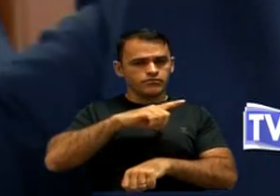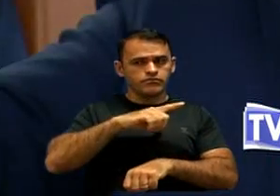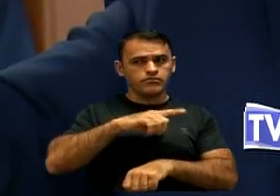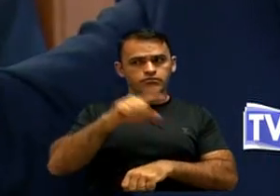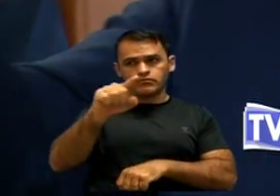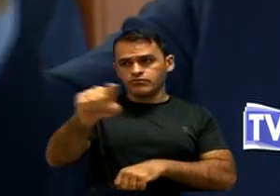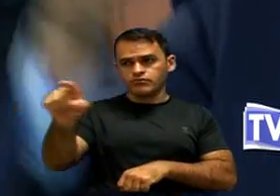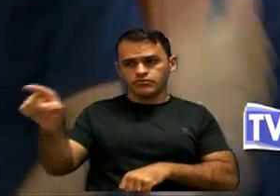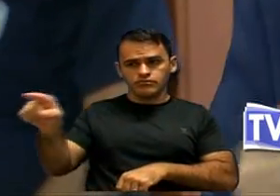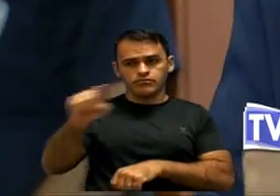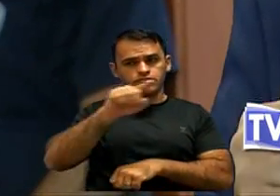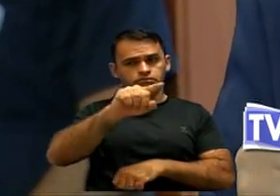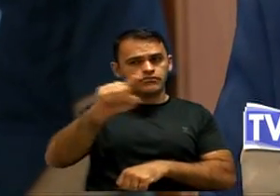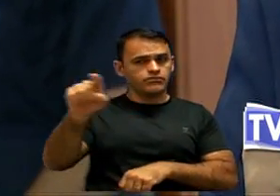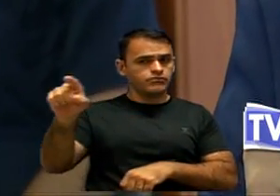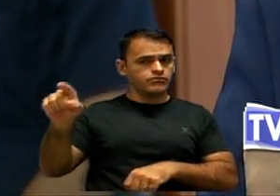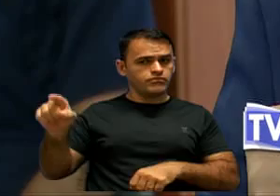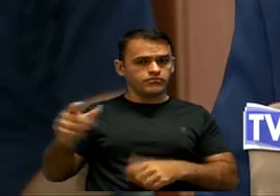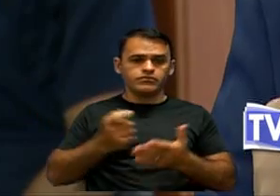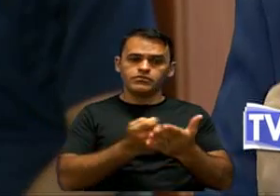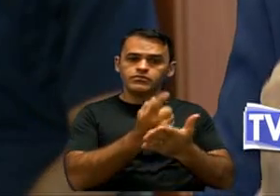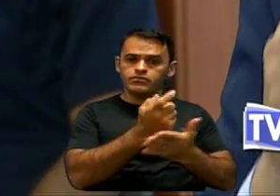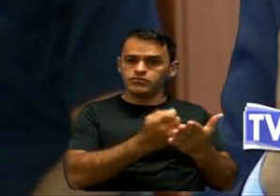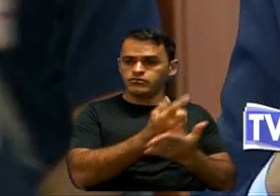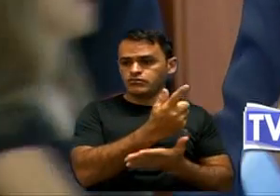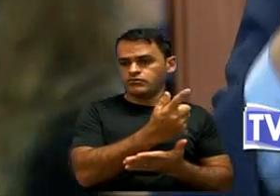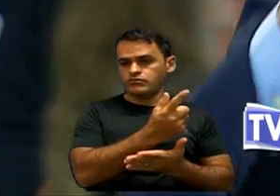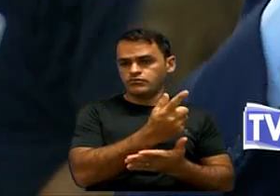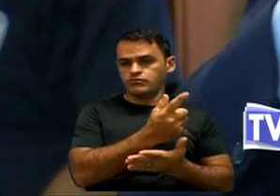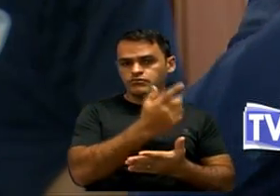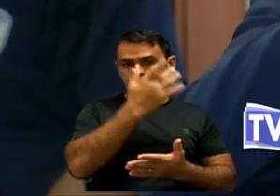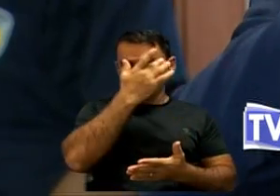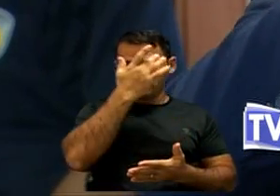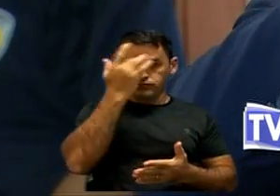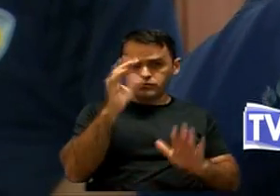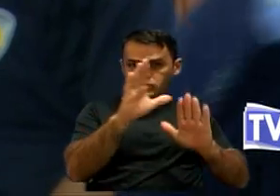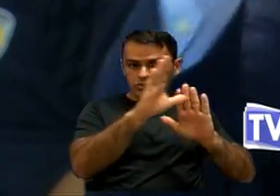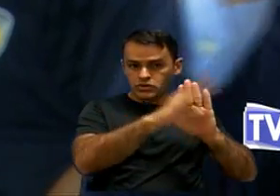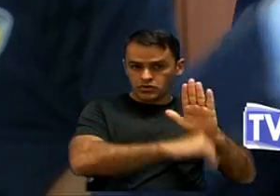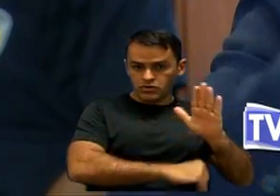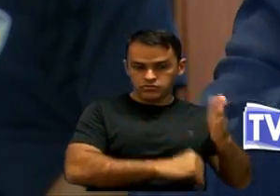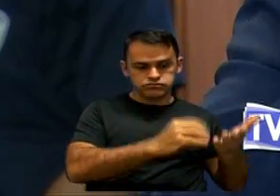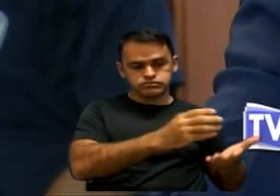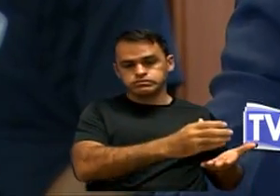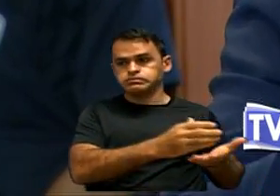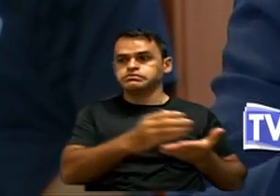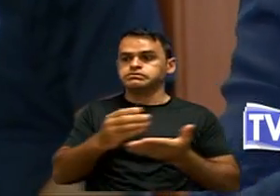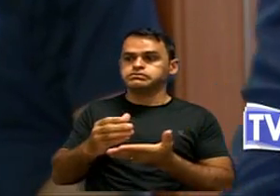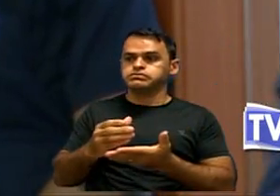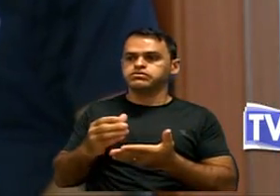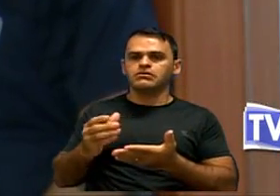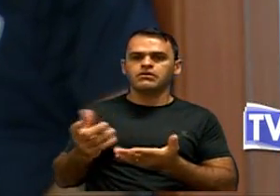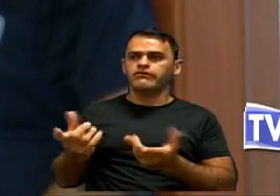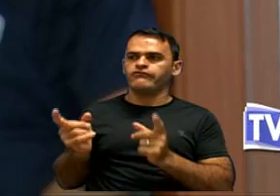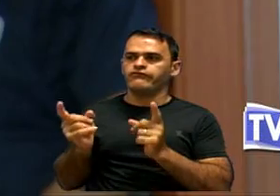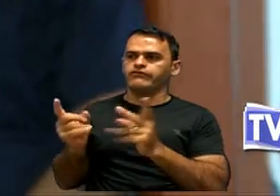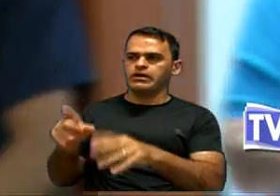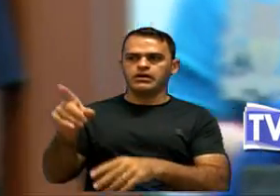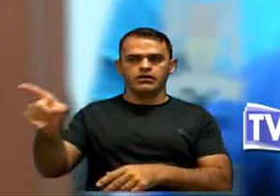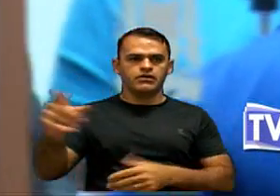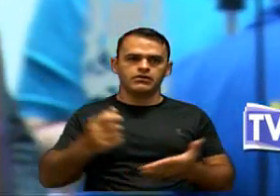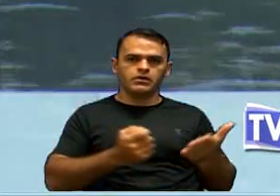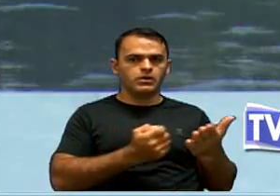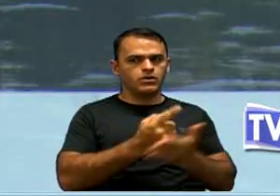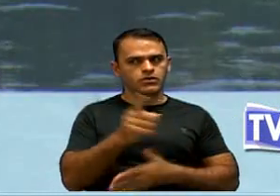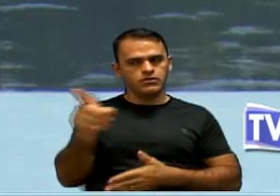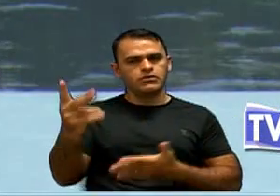são os receptadores. Obrigado pelo apoio ao projeto. Então a gente precisa fechar todas as pontas aí, é isso. Obrigado,